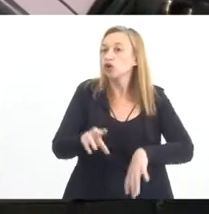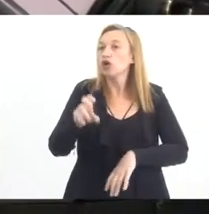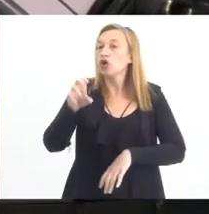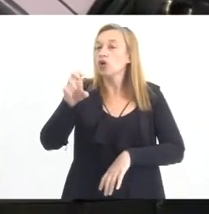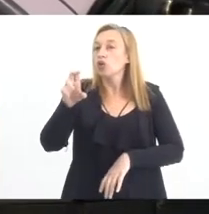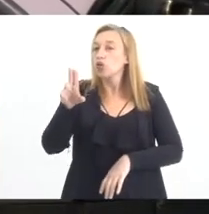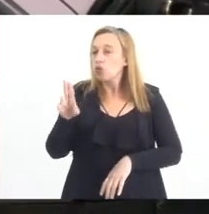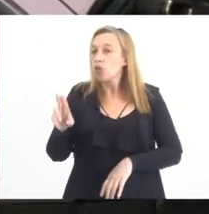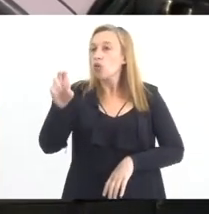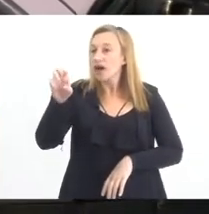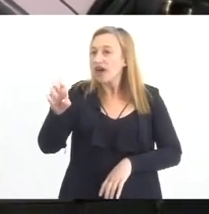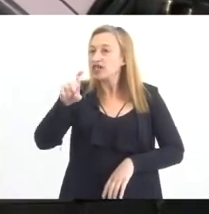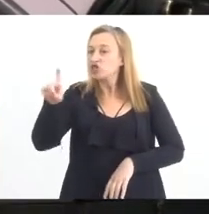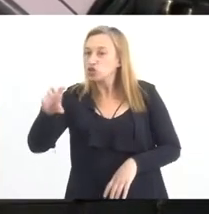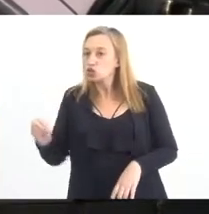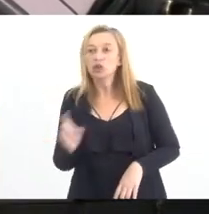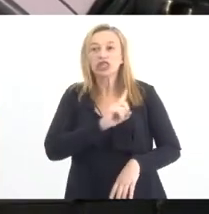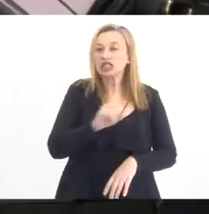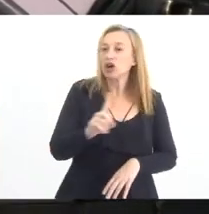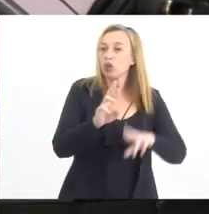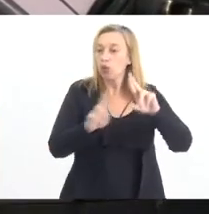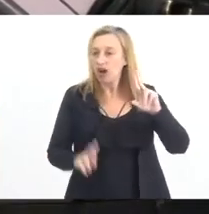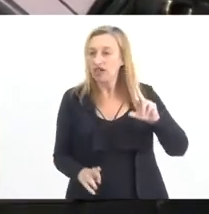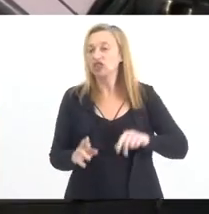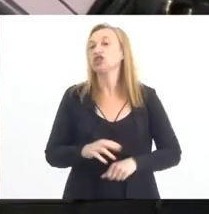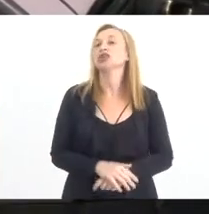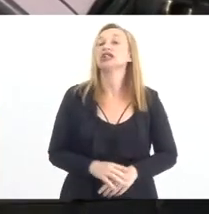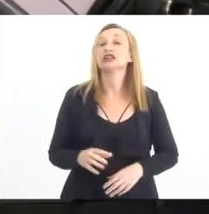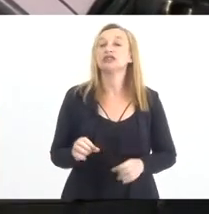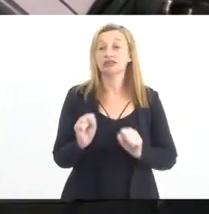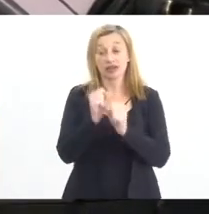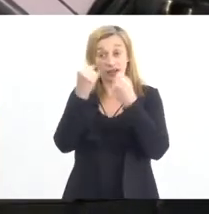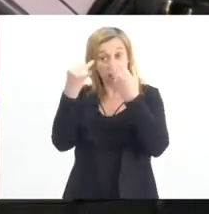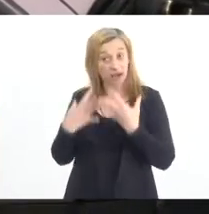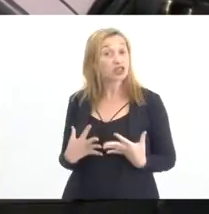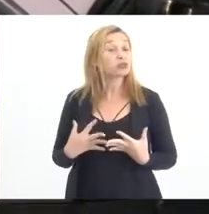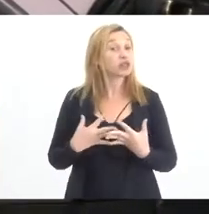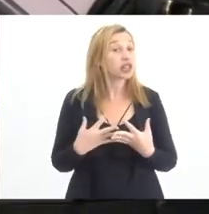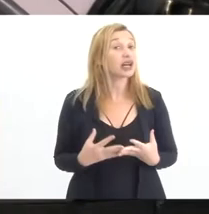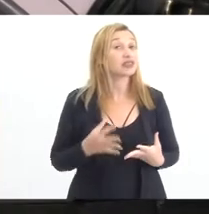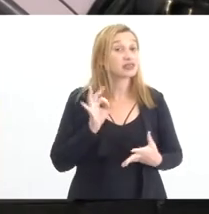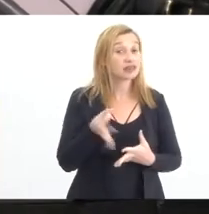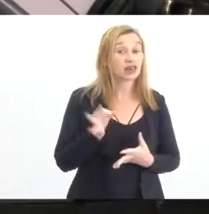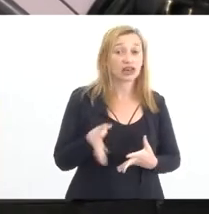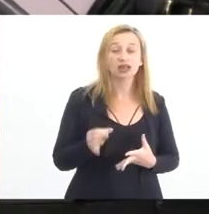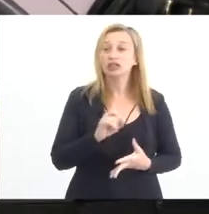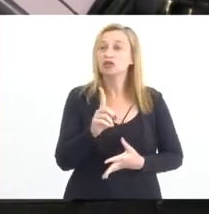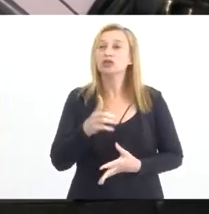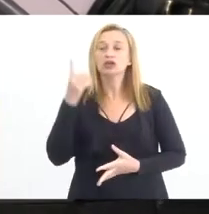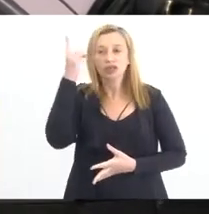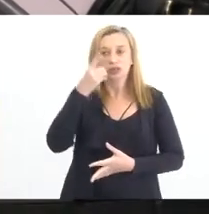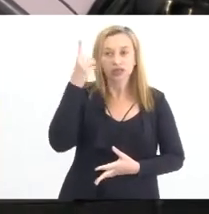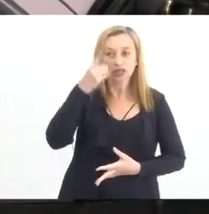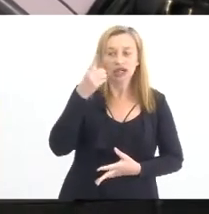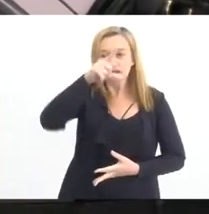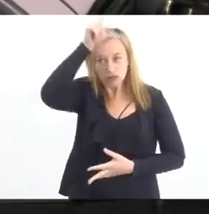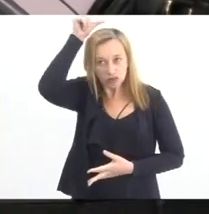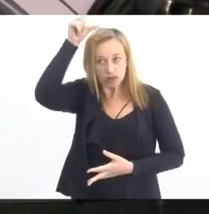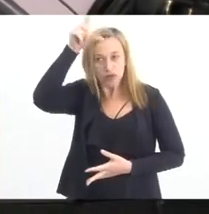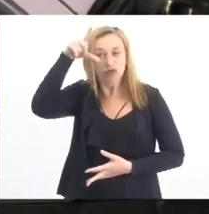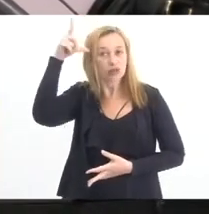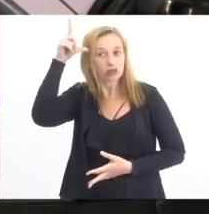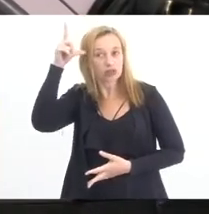UESO, UESO, e não UERJ. Então, que isso fique bem claro, o posicionamento não só da deputada Lucinha, como também